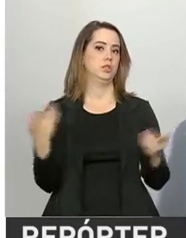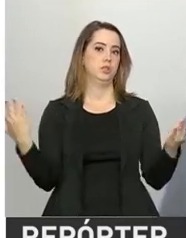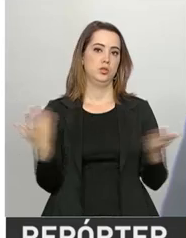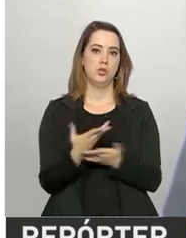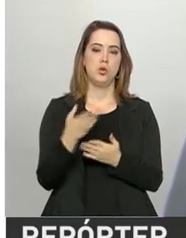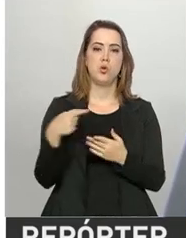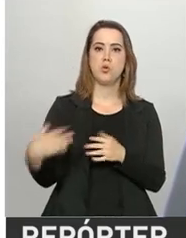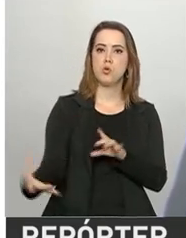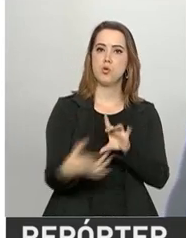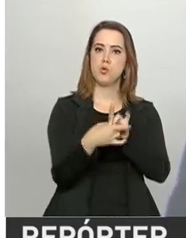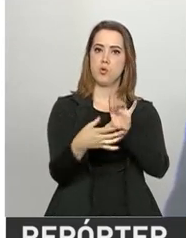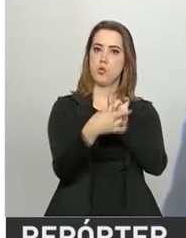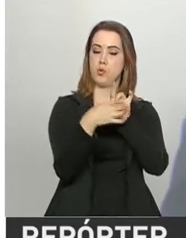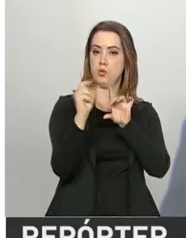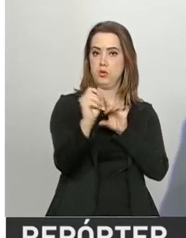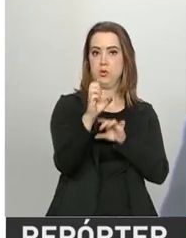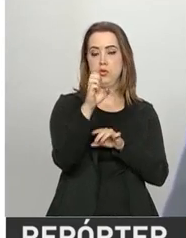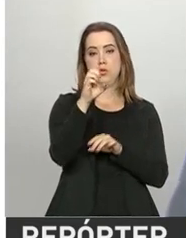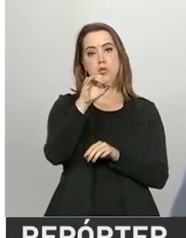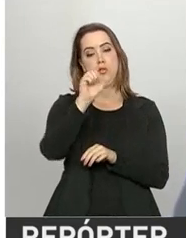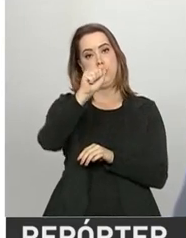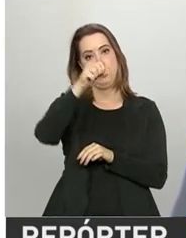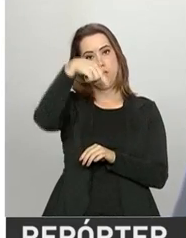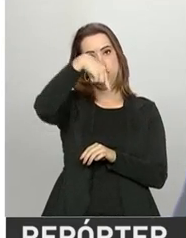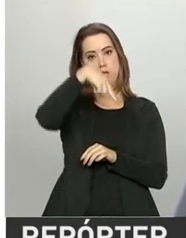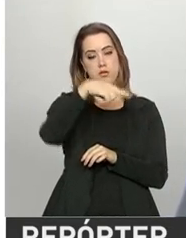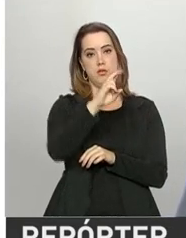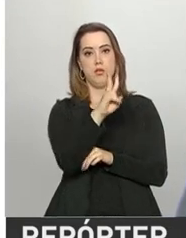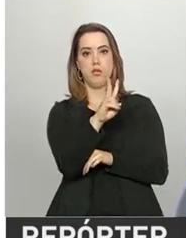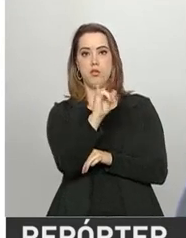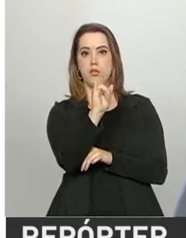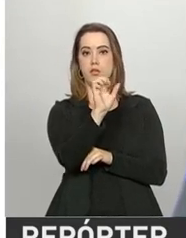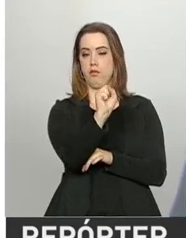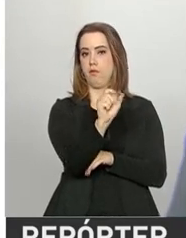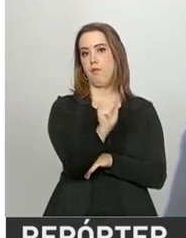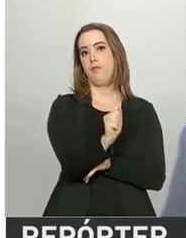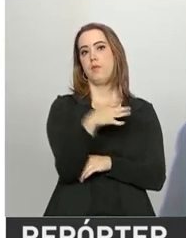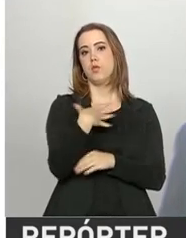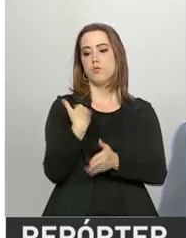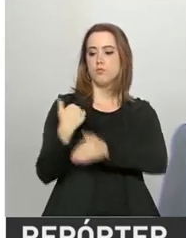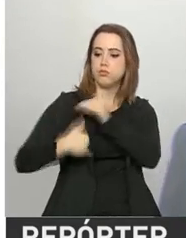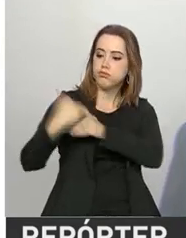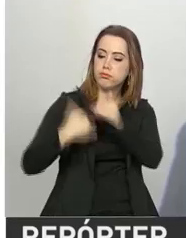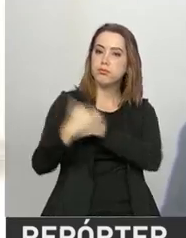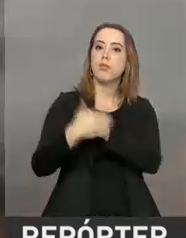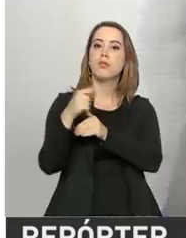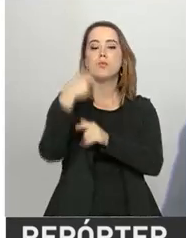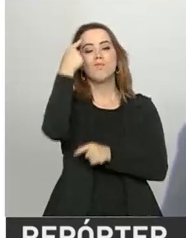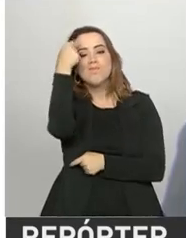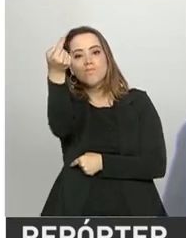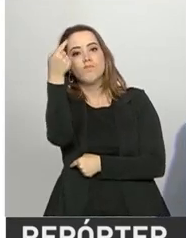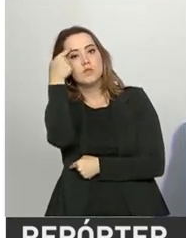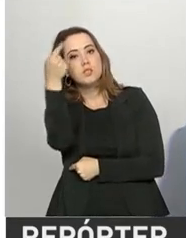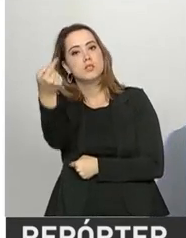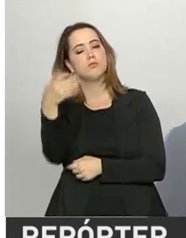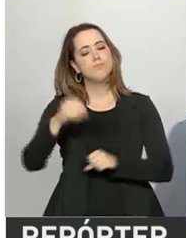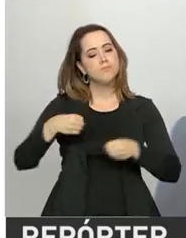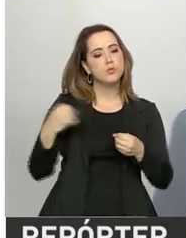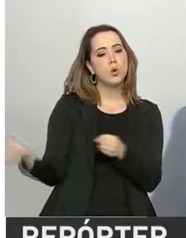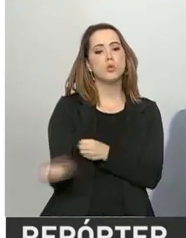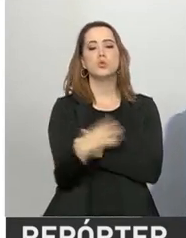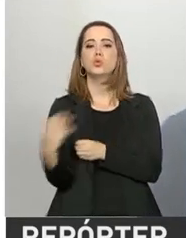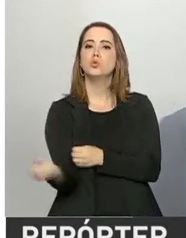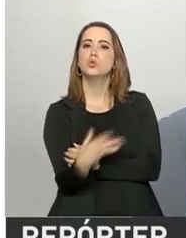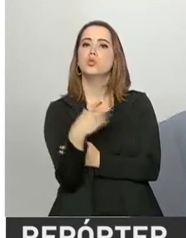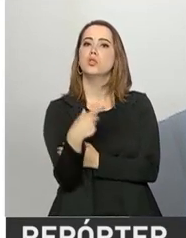parceria com a visa dois objectivos onde de ajudar a acelerar uma fábrica de idéias no laboratório nosso também